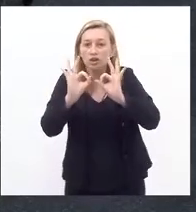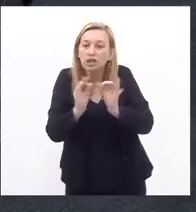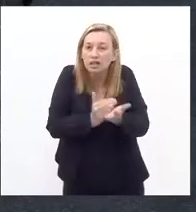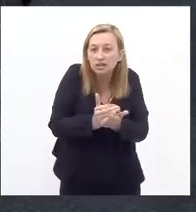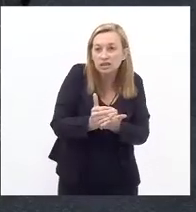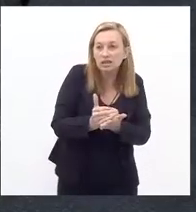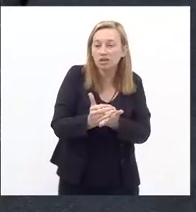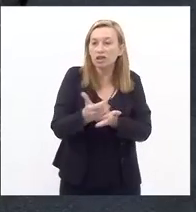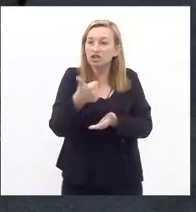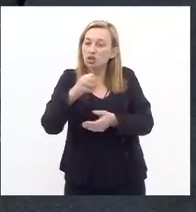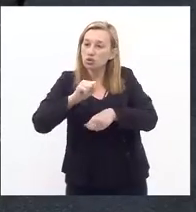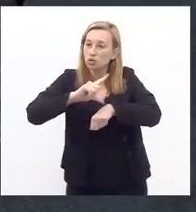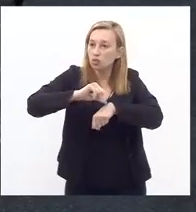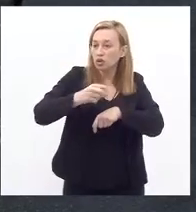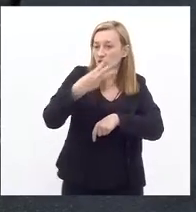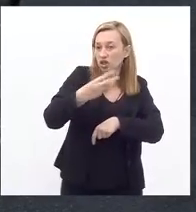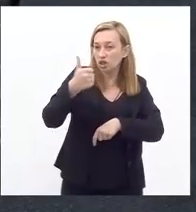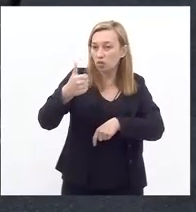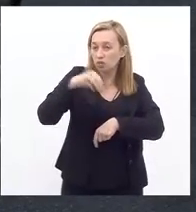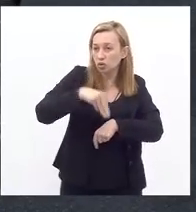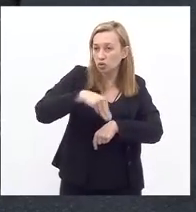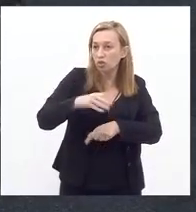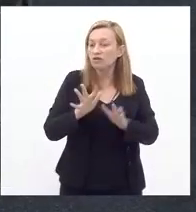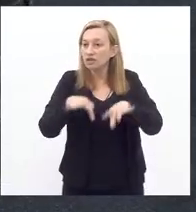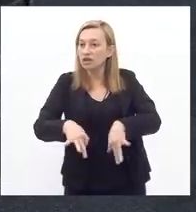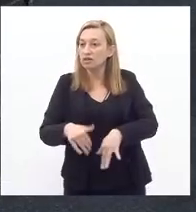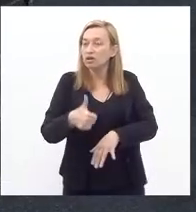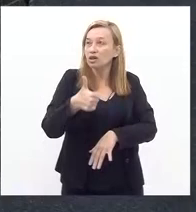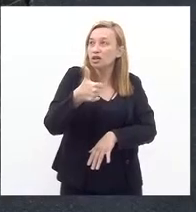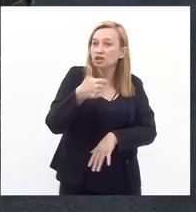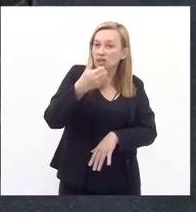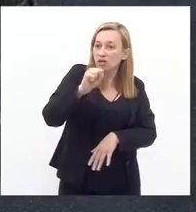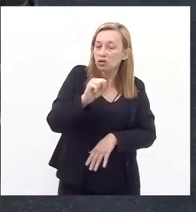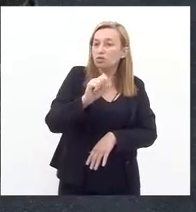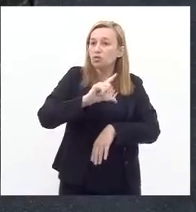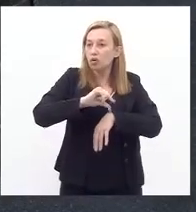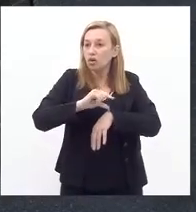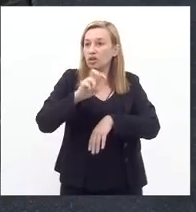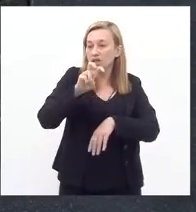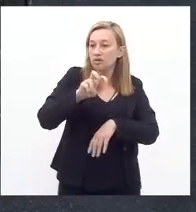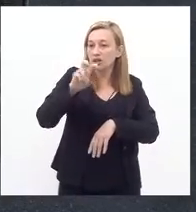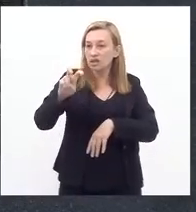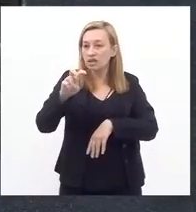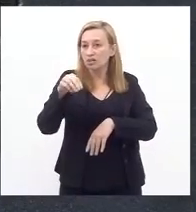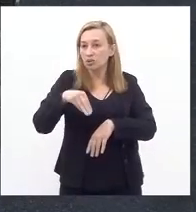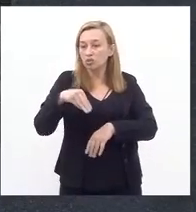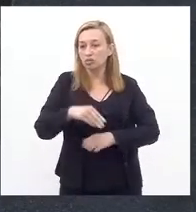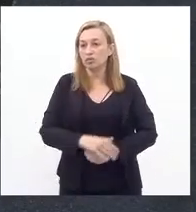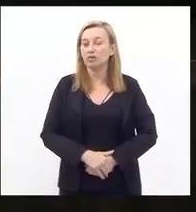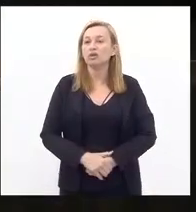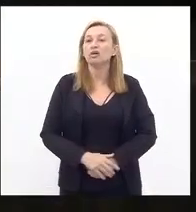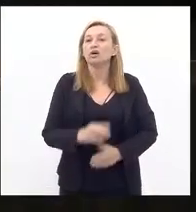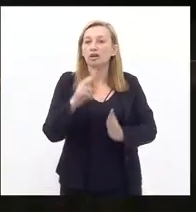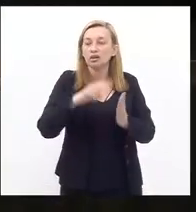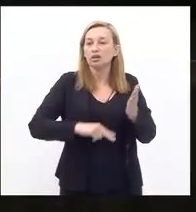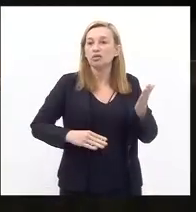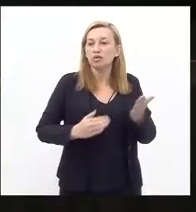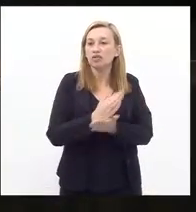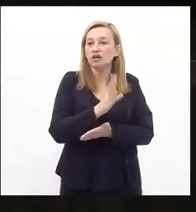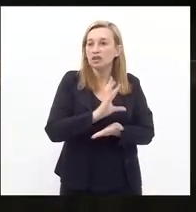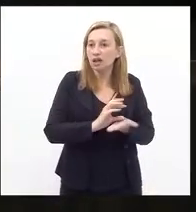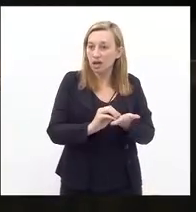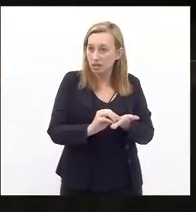que iniciada 18:31 encerrou-se às 18:55 lida e